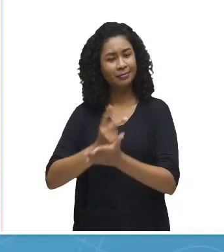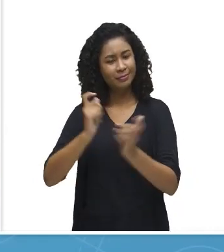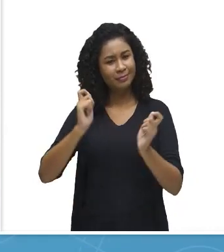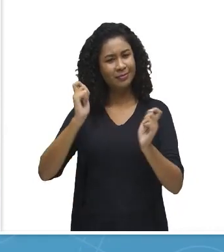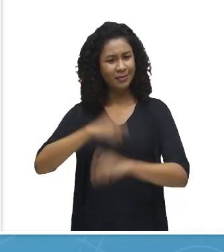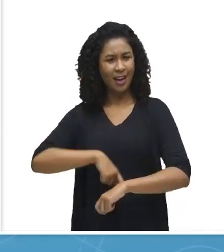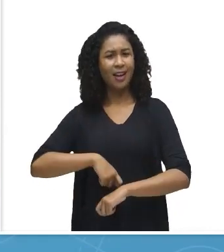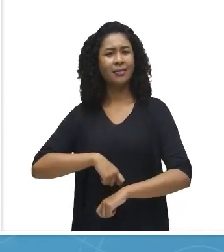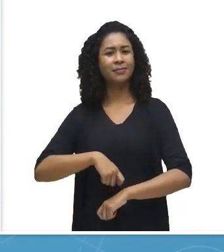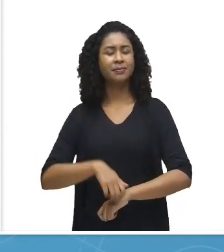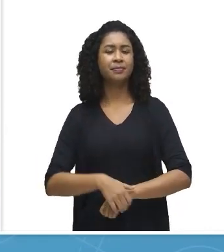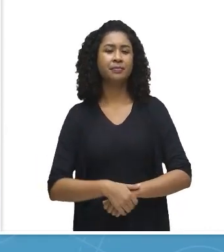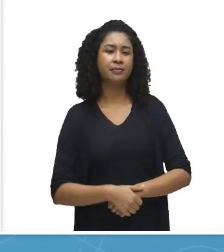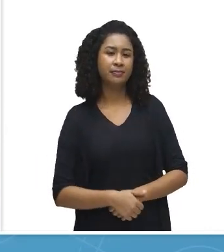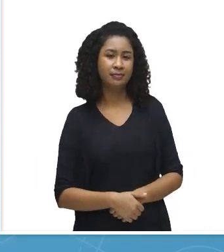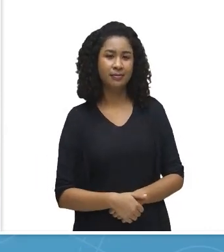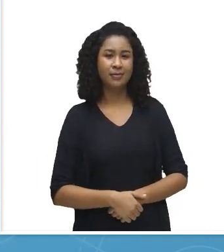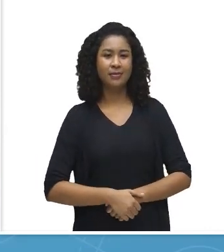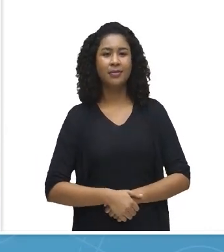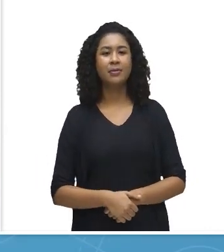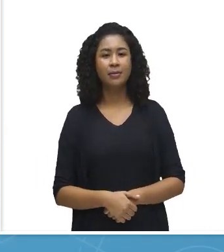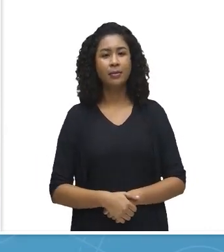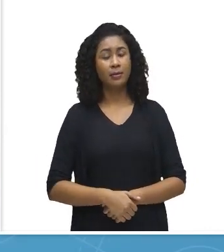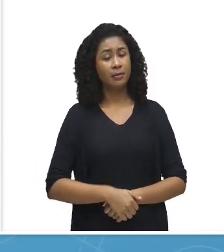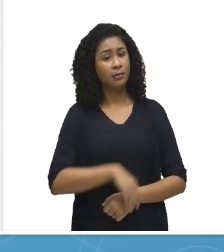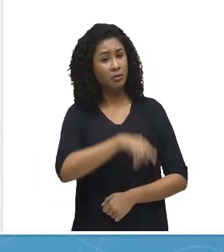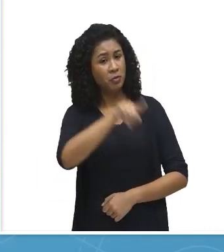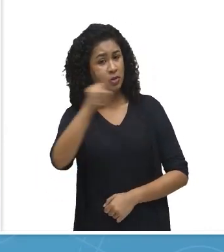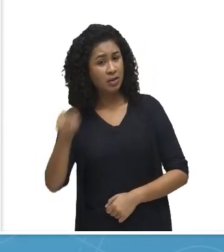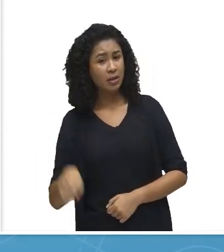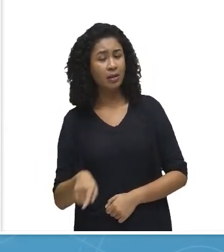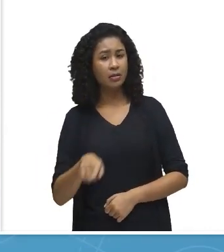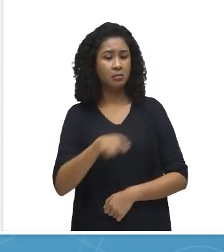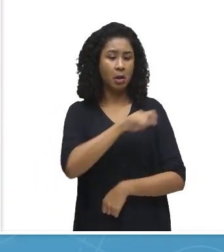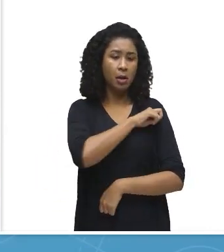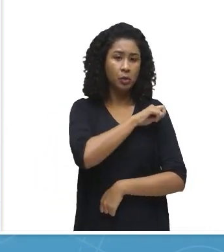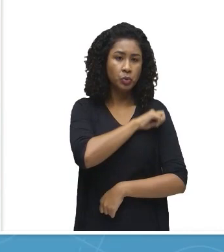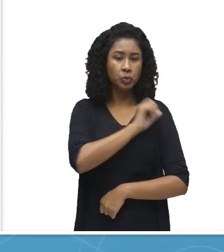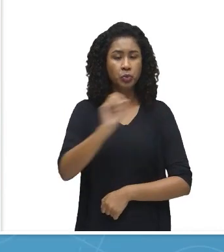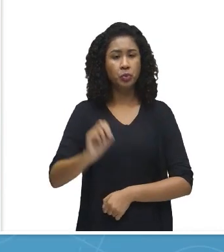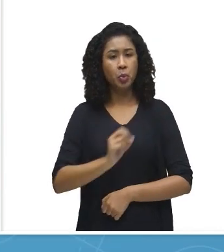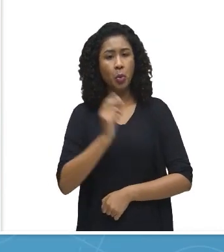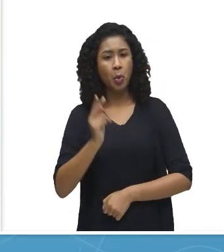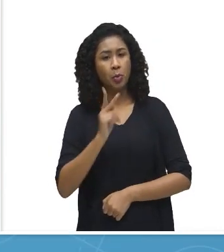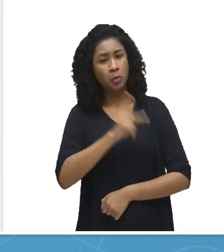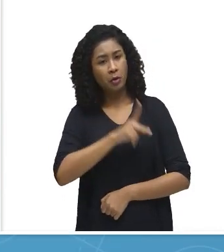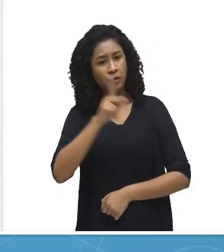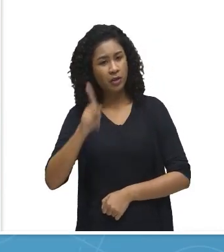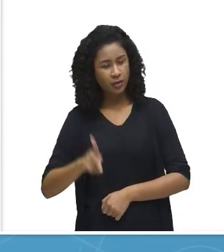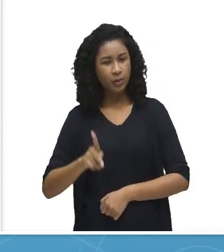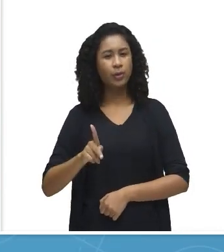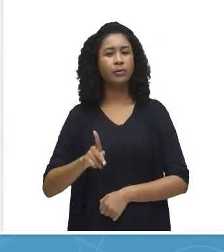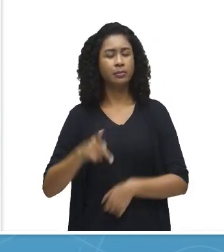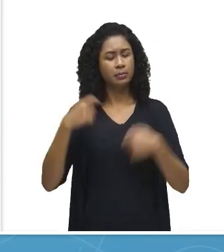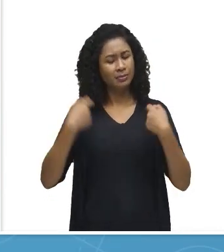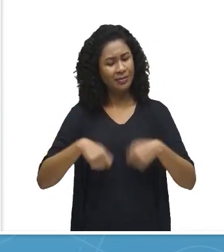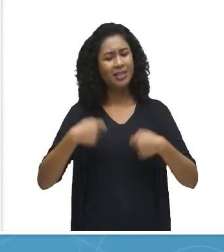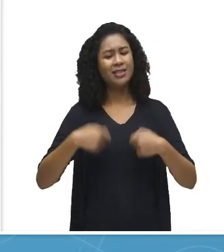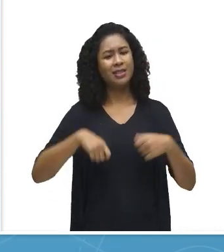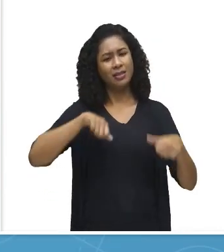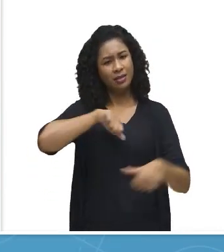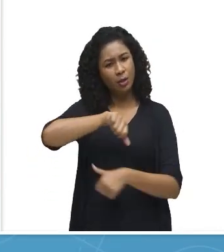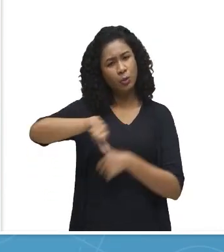caro professor, precisa promover em si mesmo, né? Mas vamos pensar